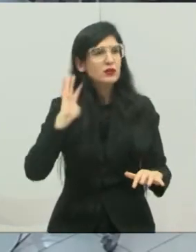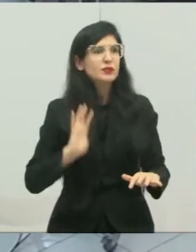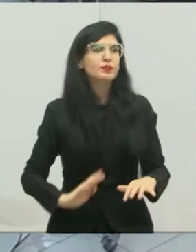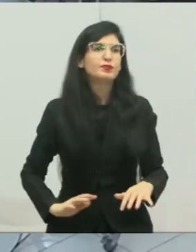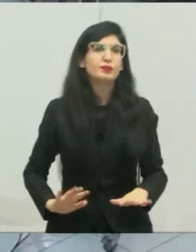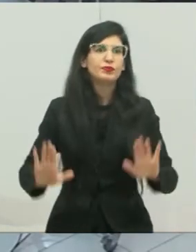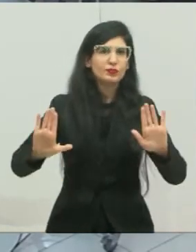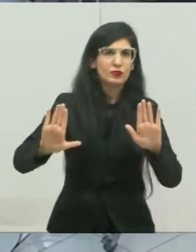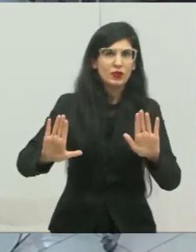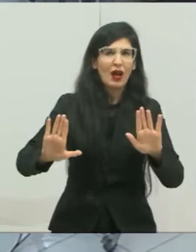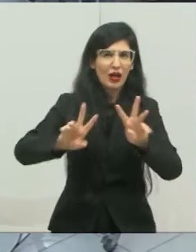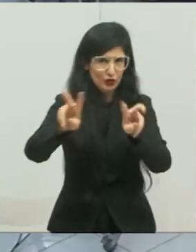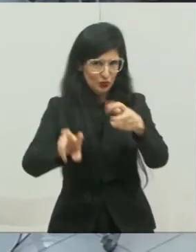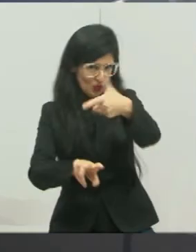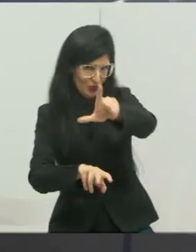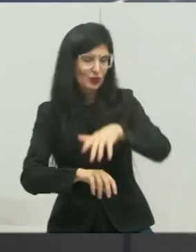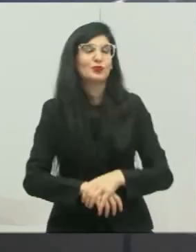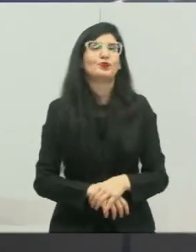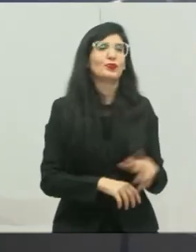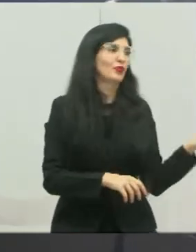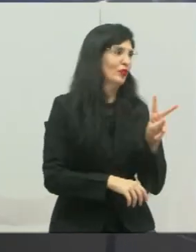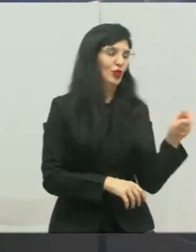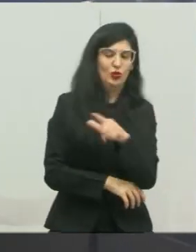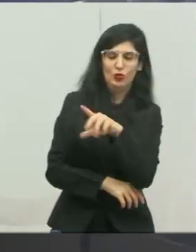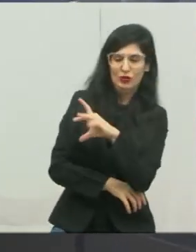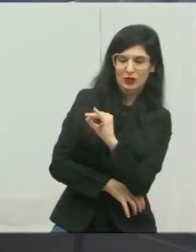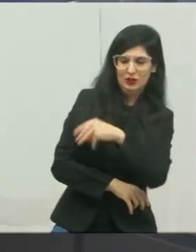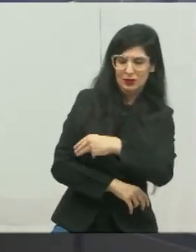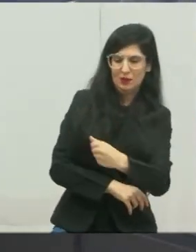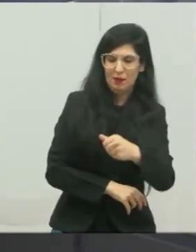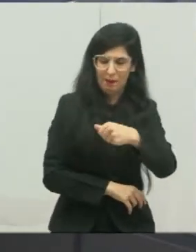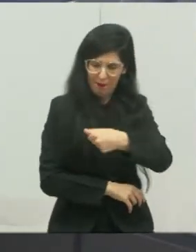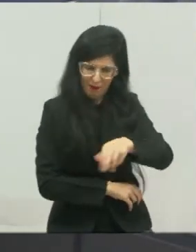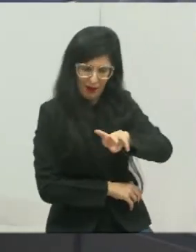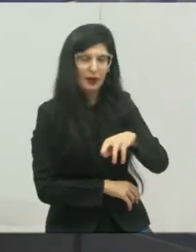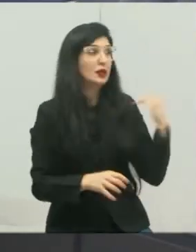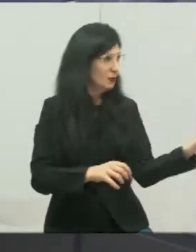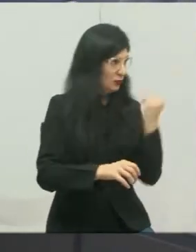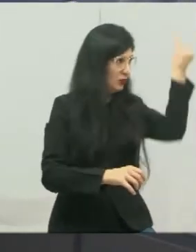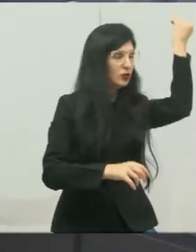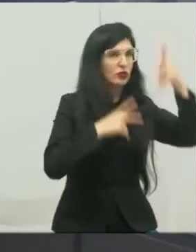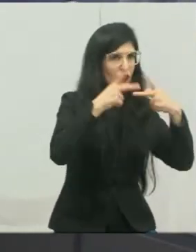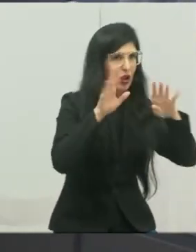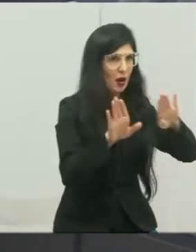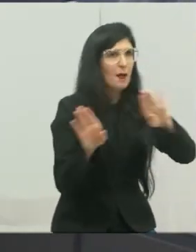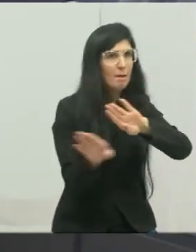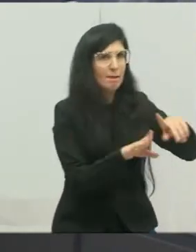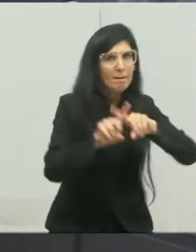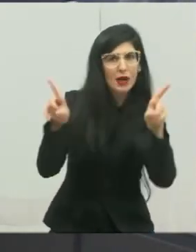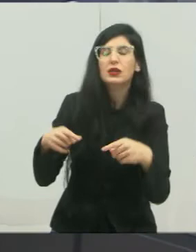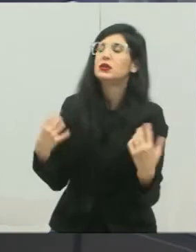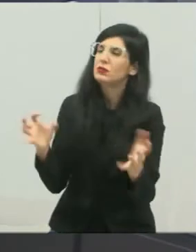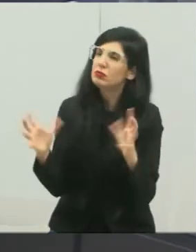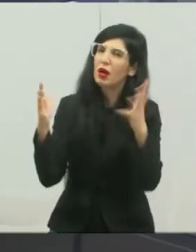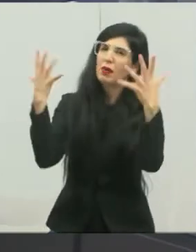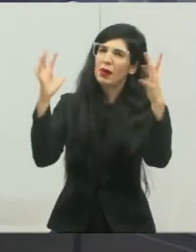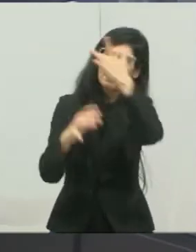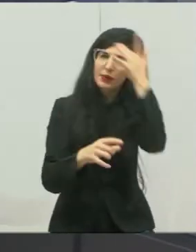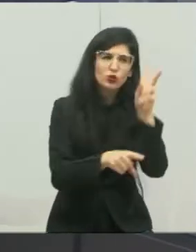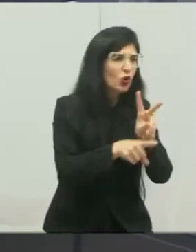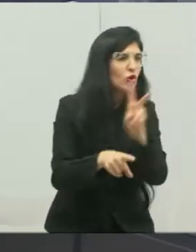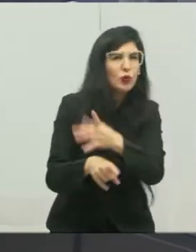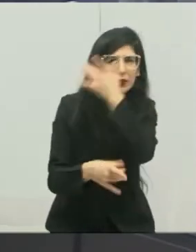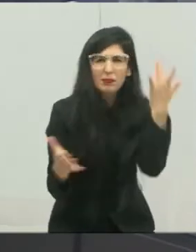informação da vereadora Lucimar. Acho que é importante ter esse retorno, mas deixar aqui os meus parabéns à equipe de assistência social e consultório de rua,